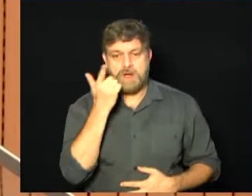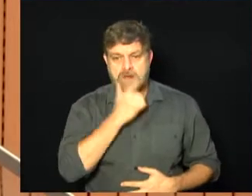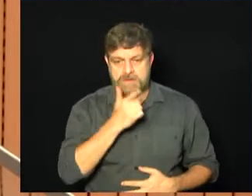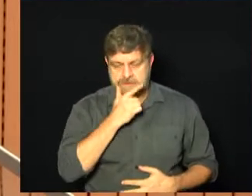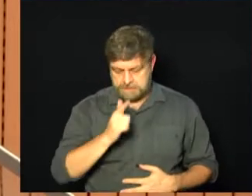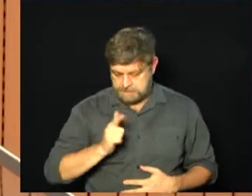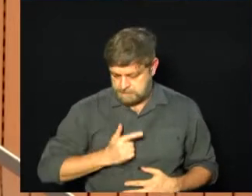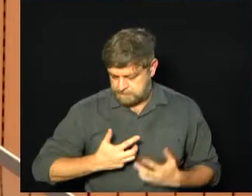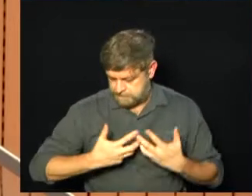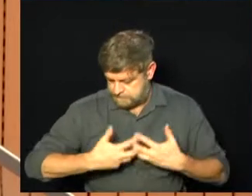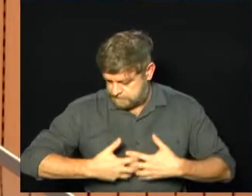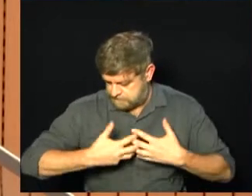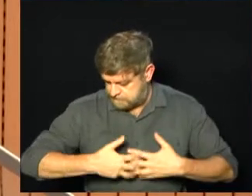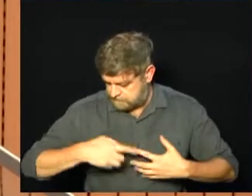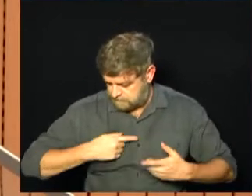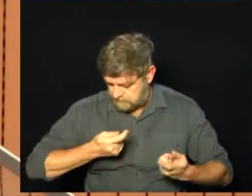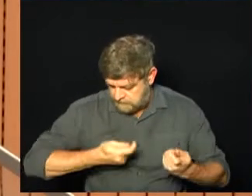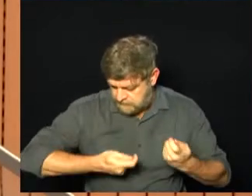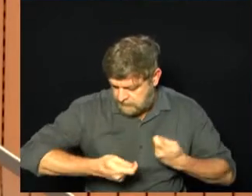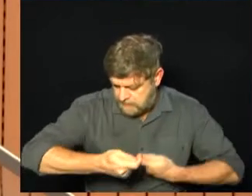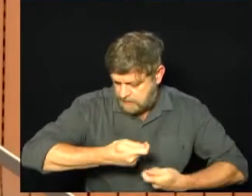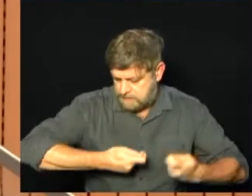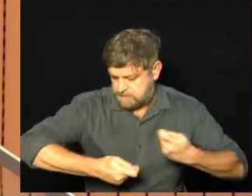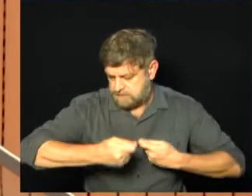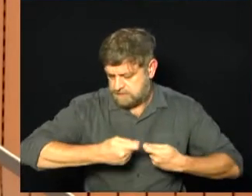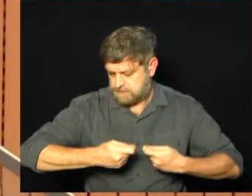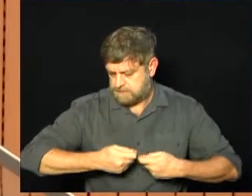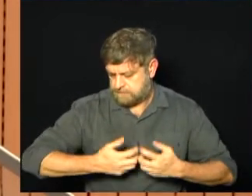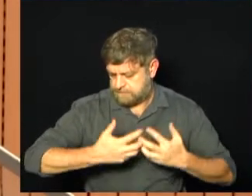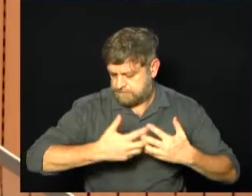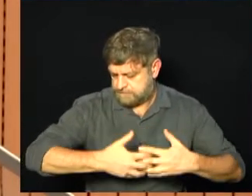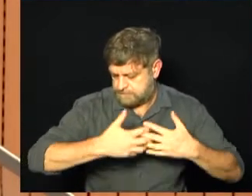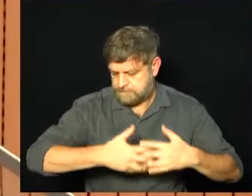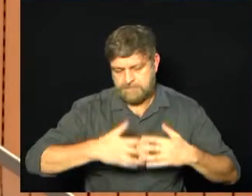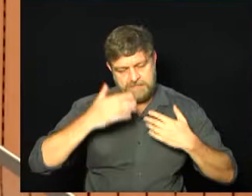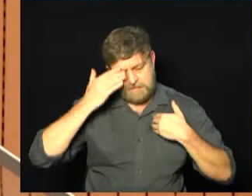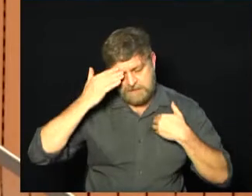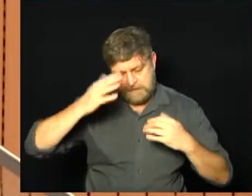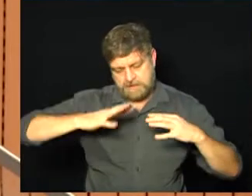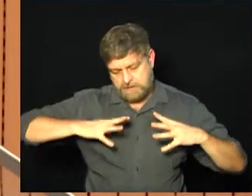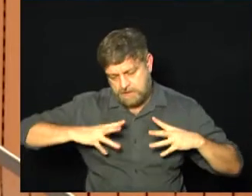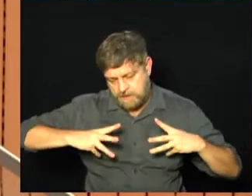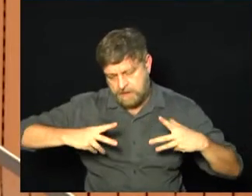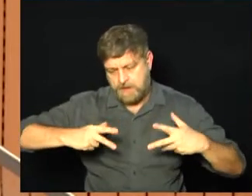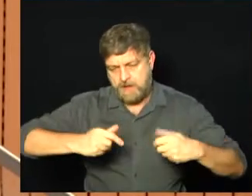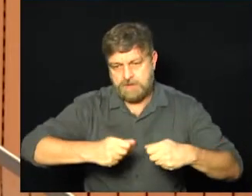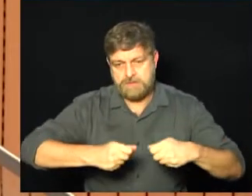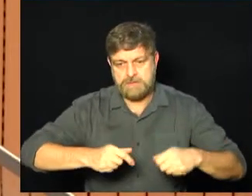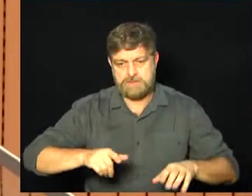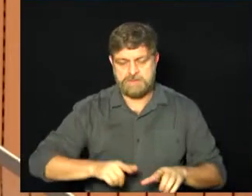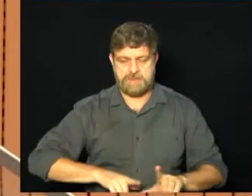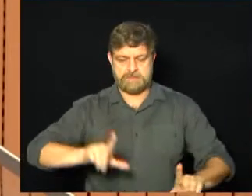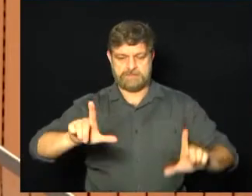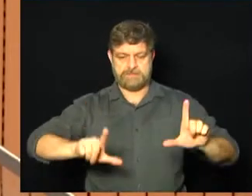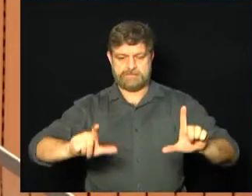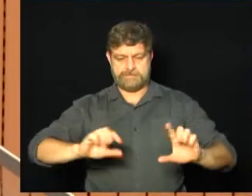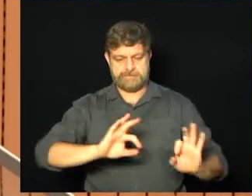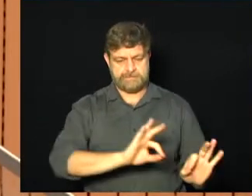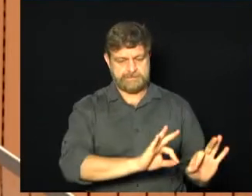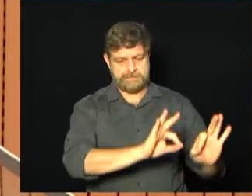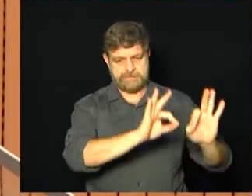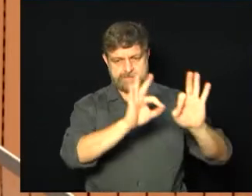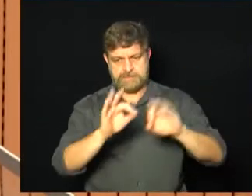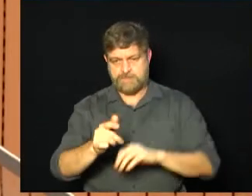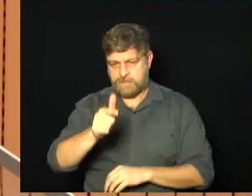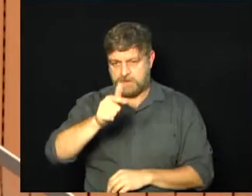termo nossa administração. Também gratidão a todos que nos acompanham nesta solenidade. Mais uma